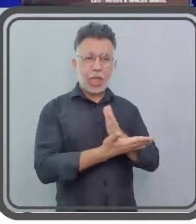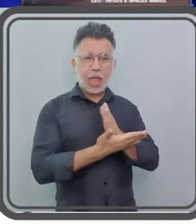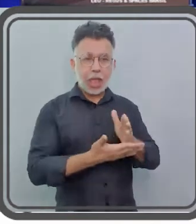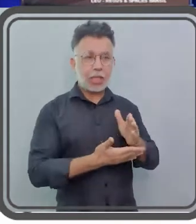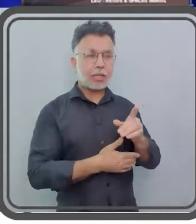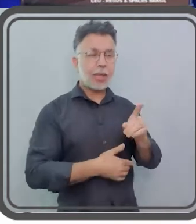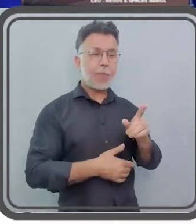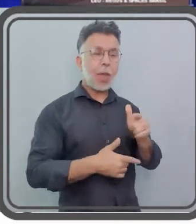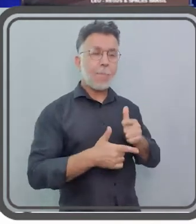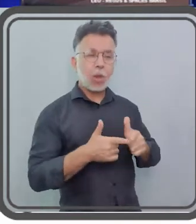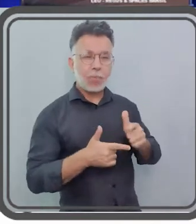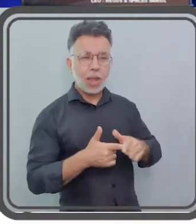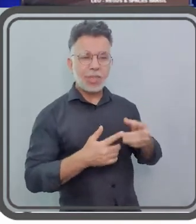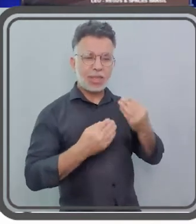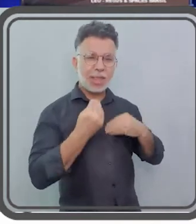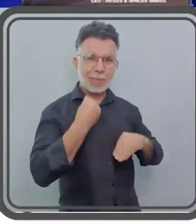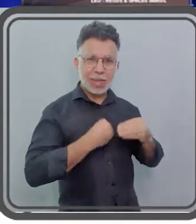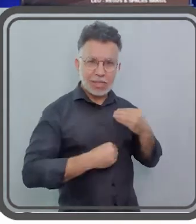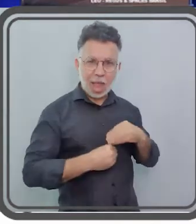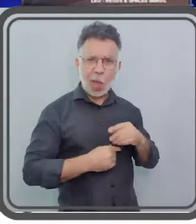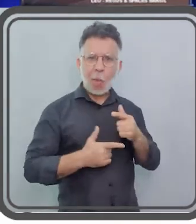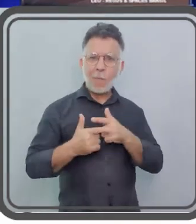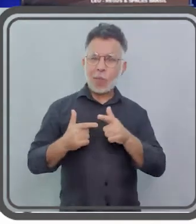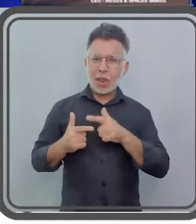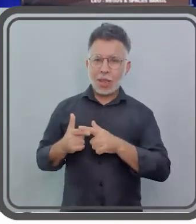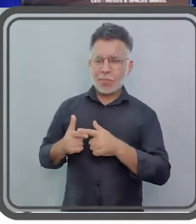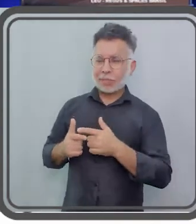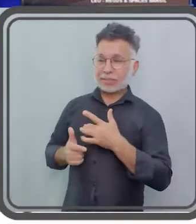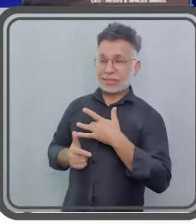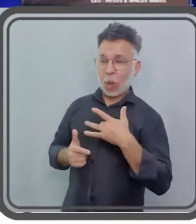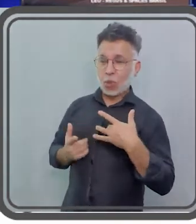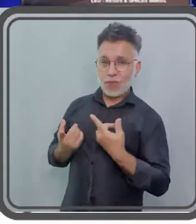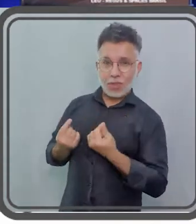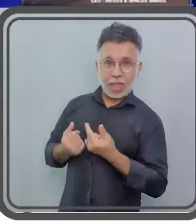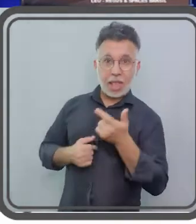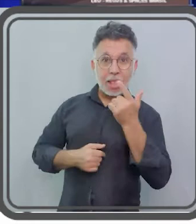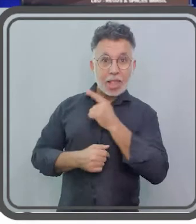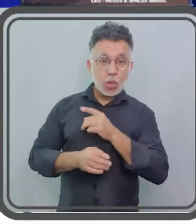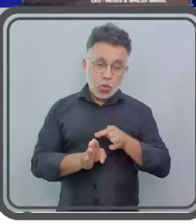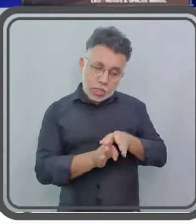saúde financeira, e a gente consegue recomendar ou